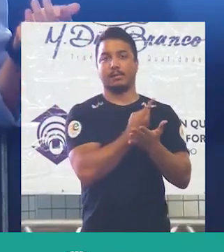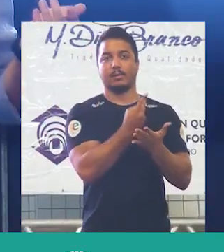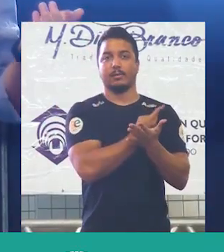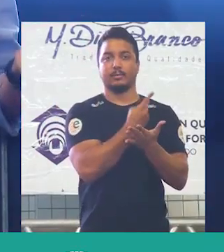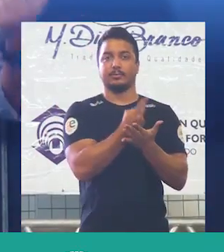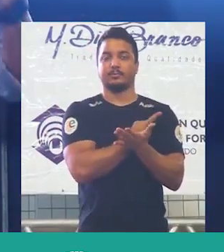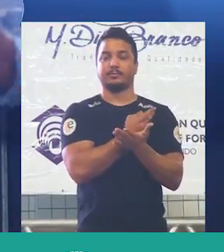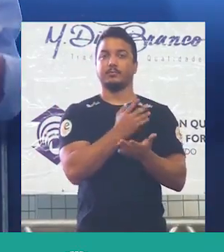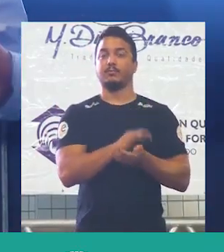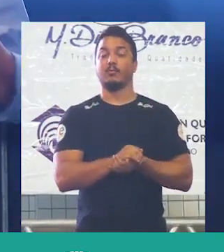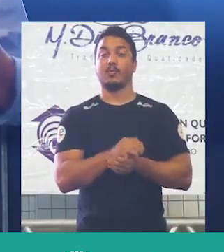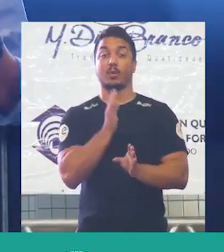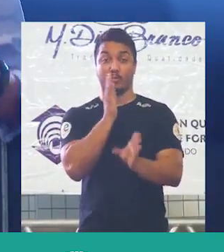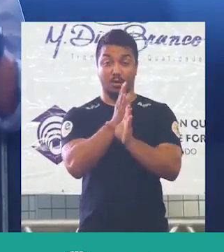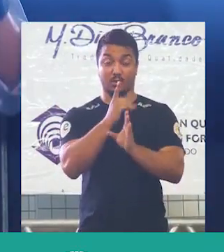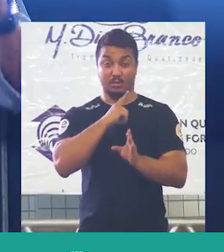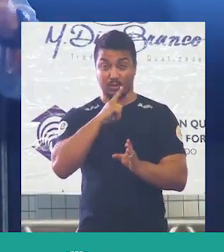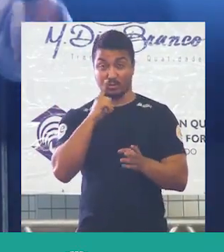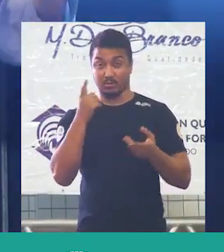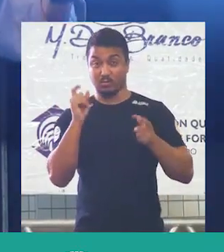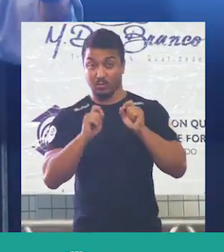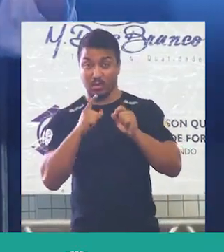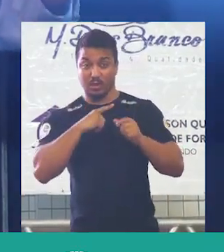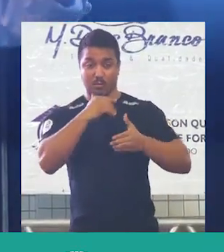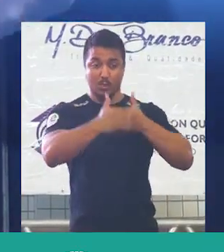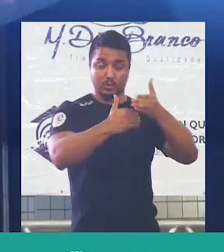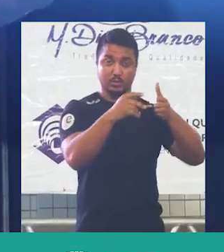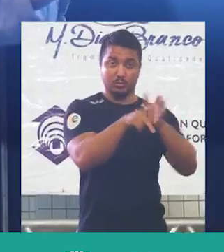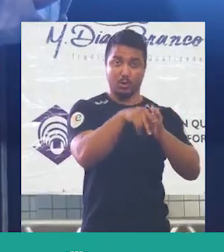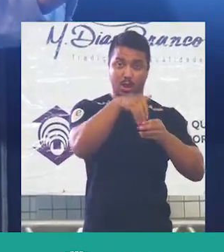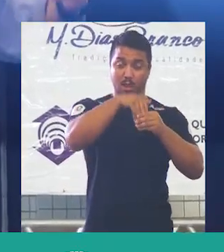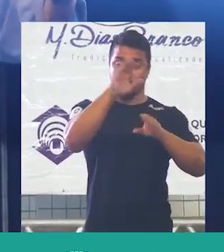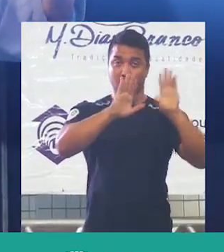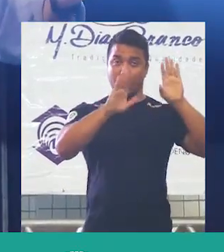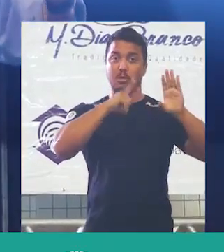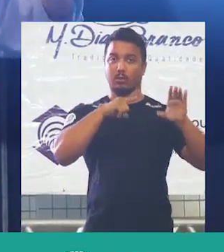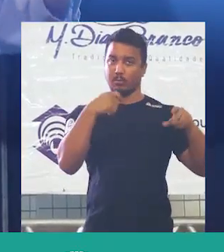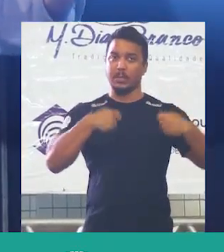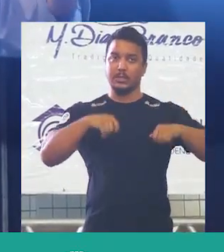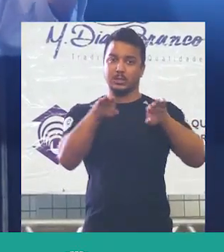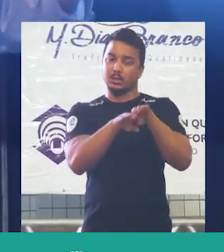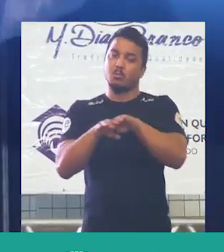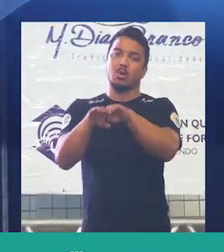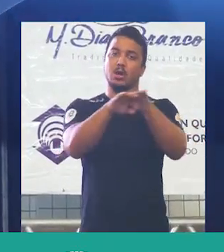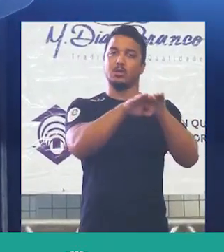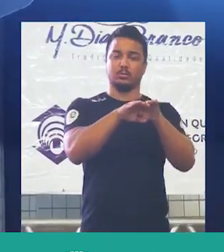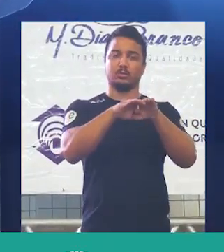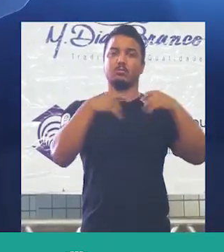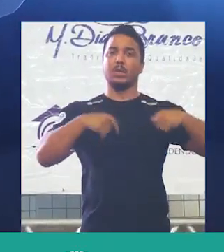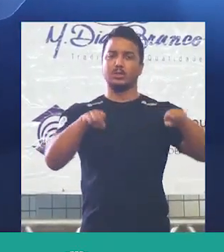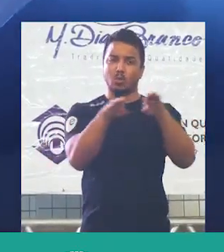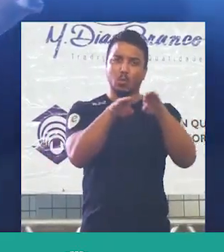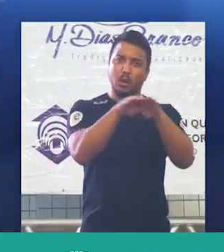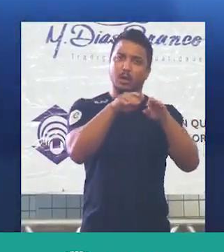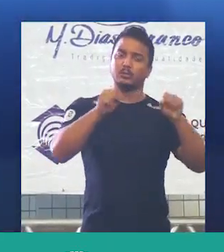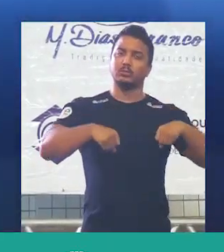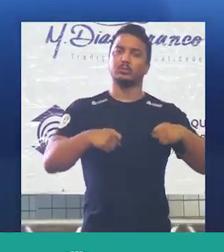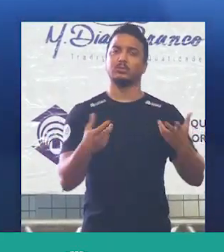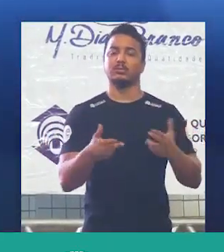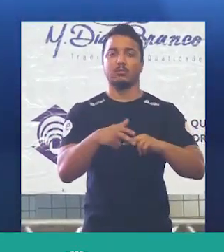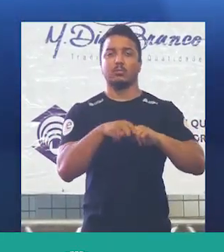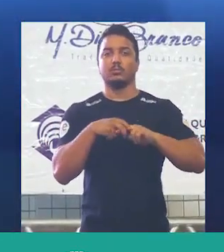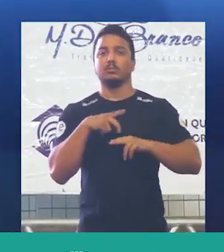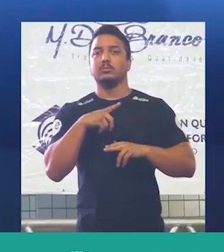injusto. Até mesmo porque um processo eleitoral ele tem que ser democrático e todos têm que ter as mesmas oportunidades. E aí